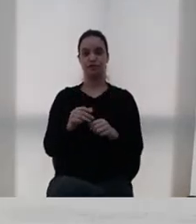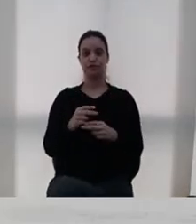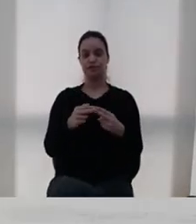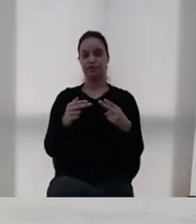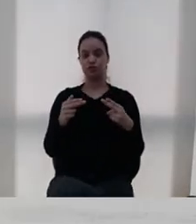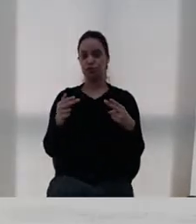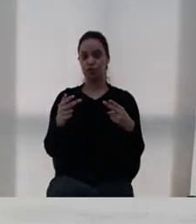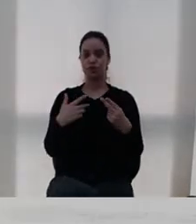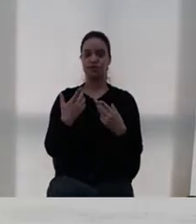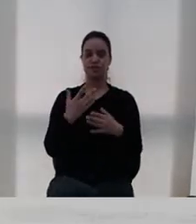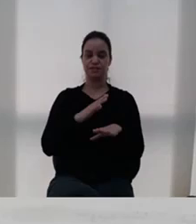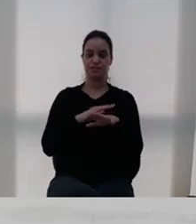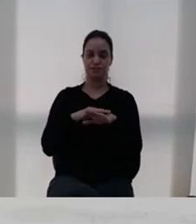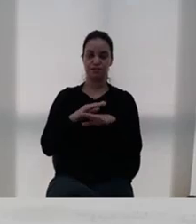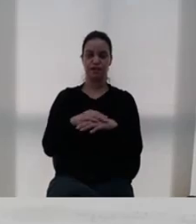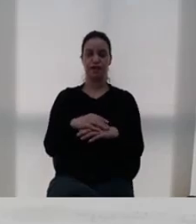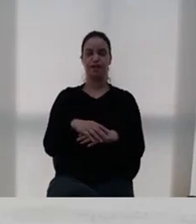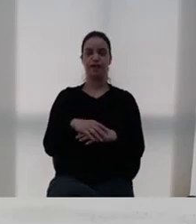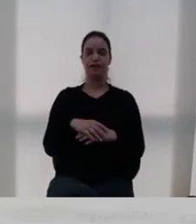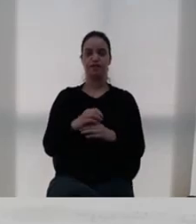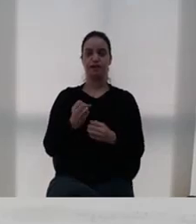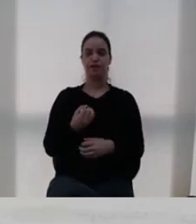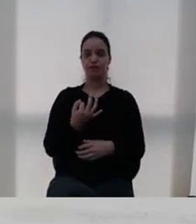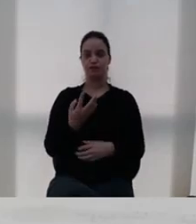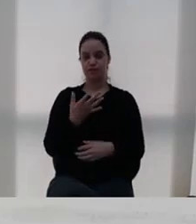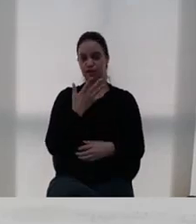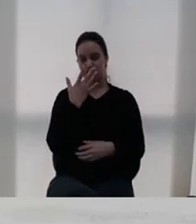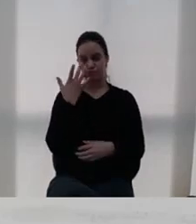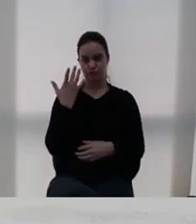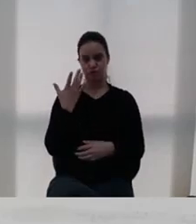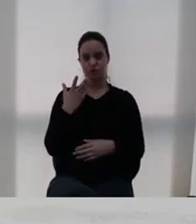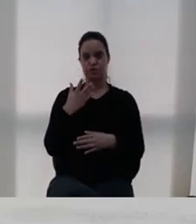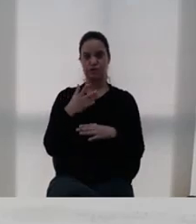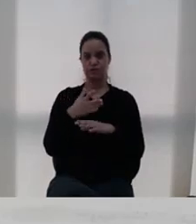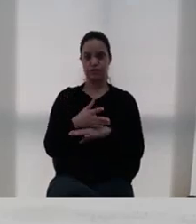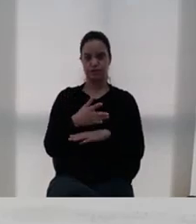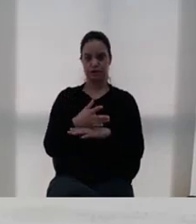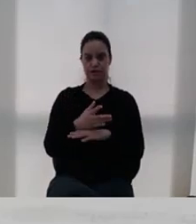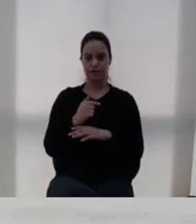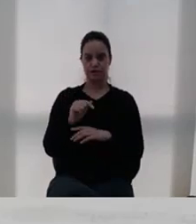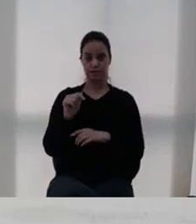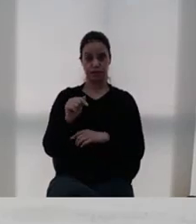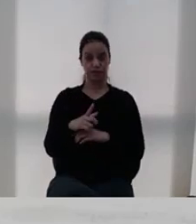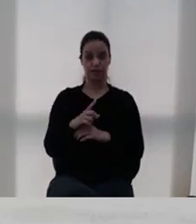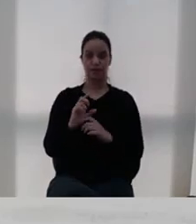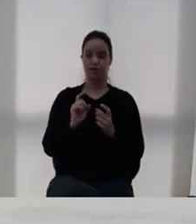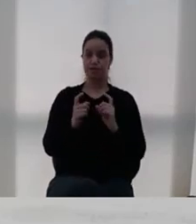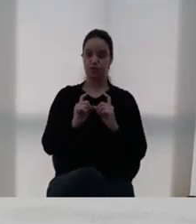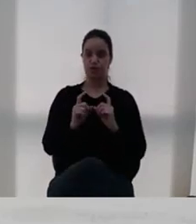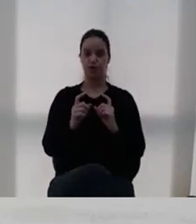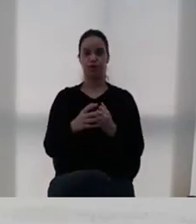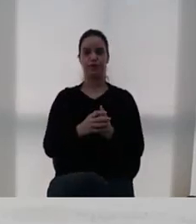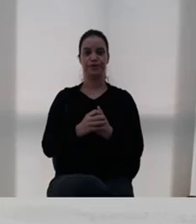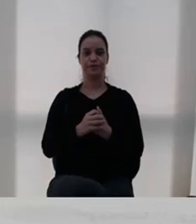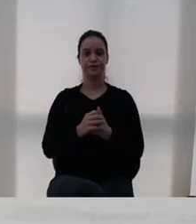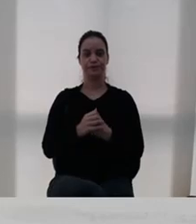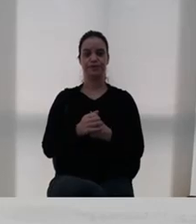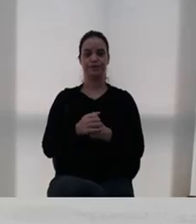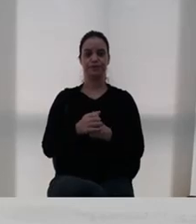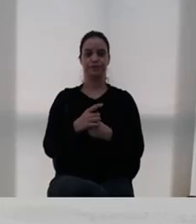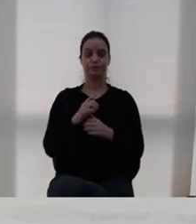intimações que são feitas ao volume de trânsito, né, de intimações das unidades aqui, principalmente no que se